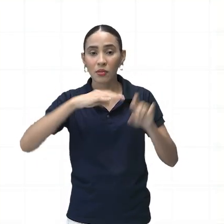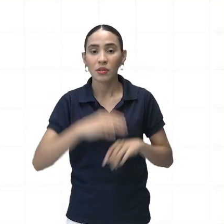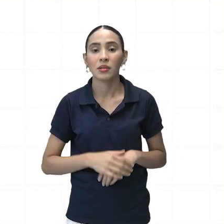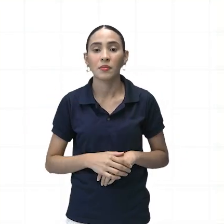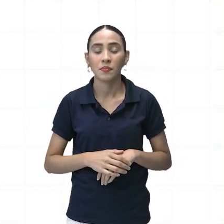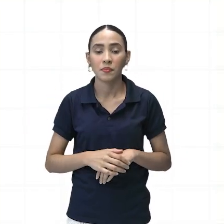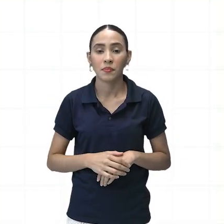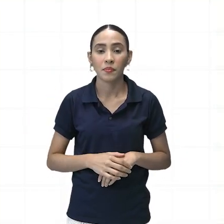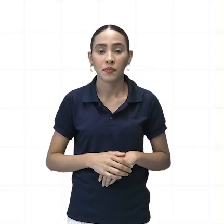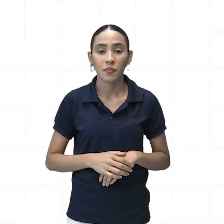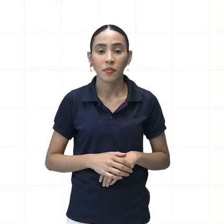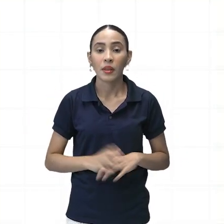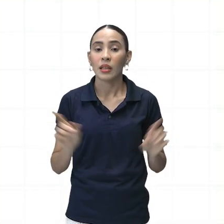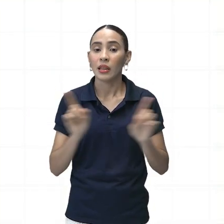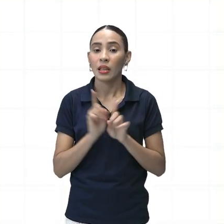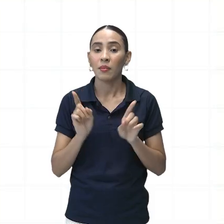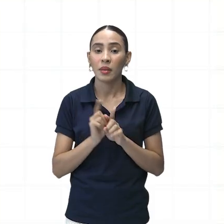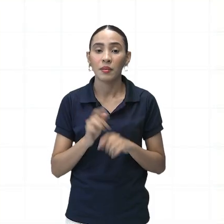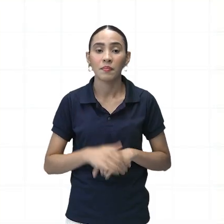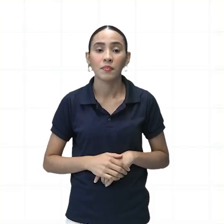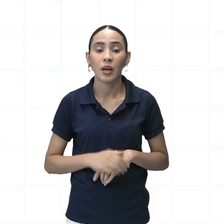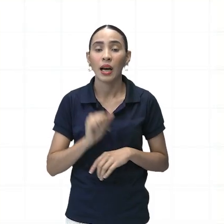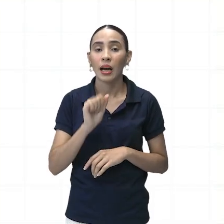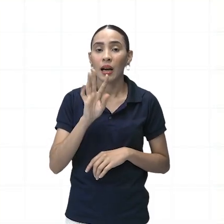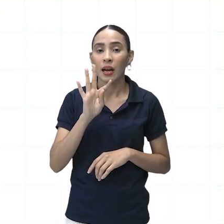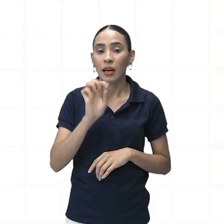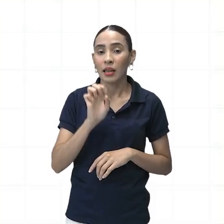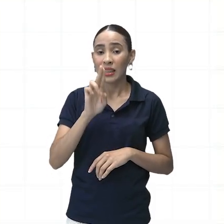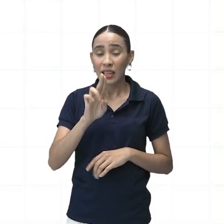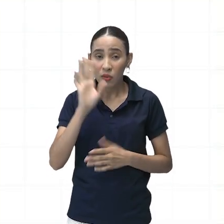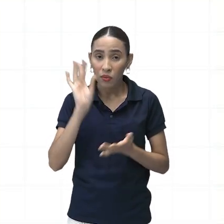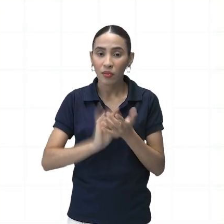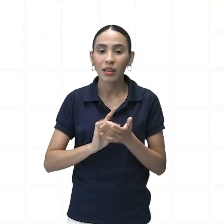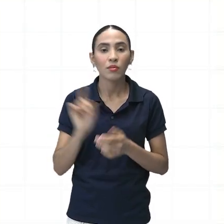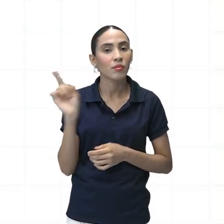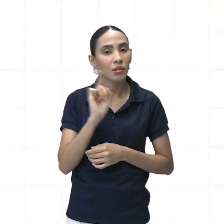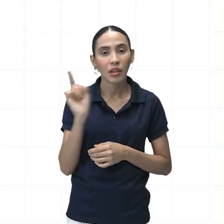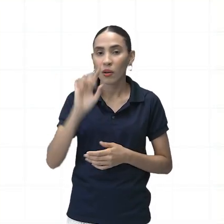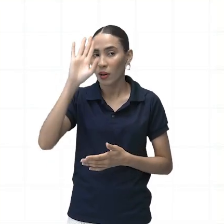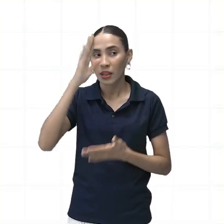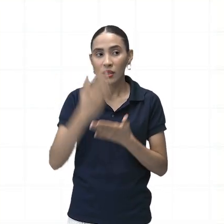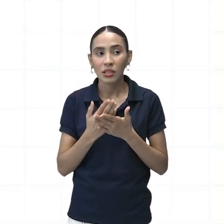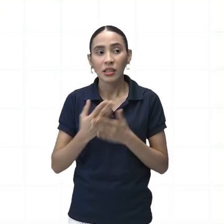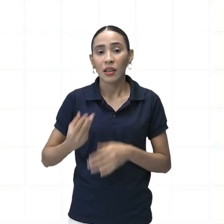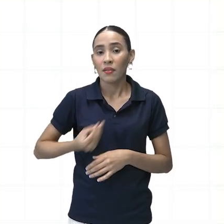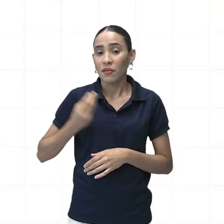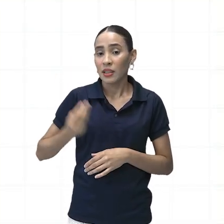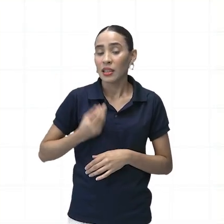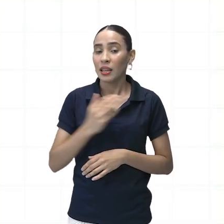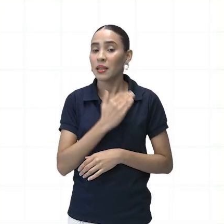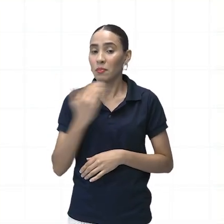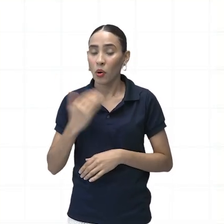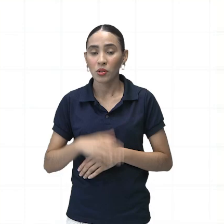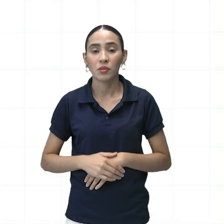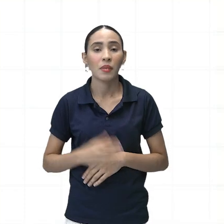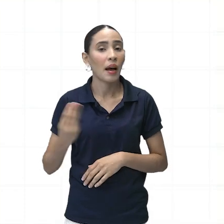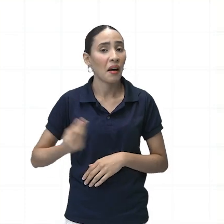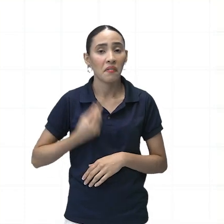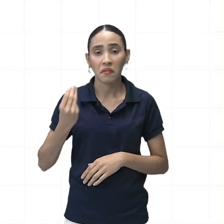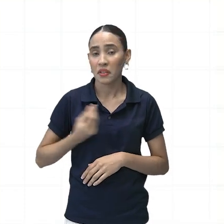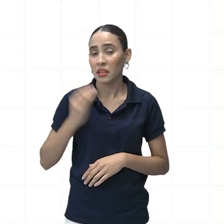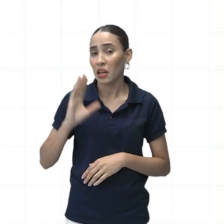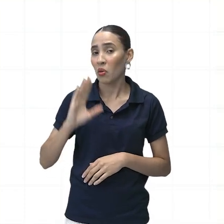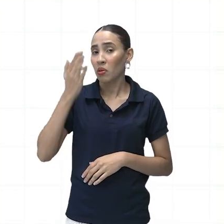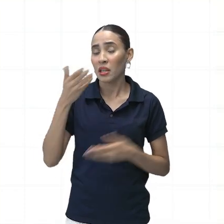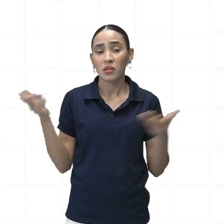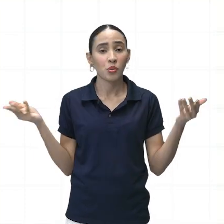Né? Também o ateu de verdade ele não acredita em vida após a morte. A vida ela acontece